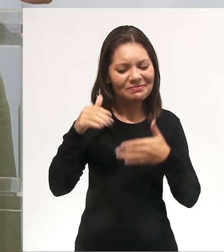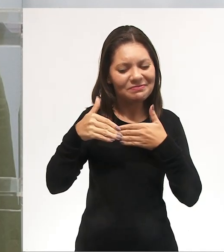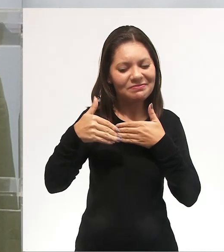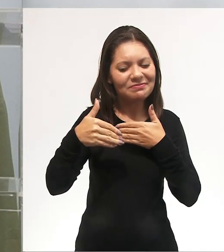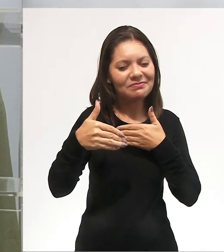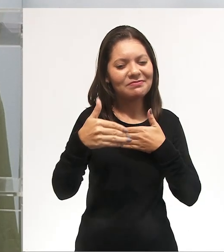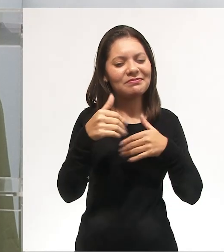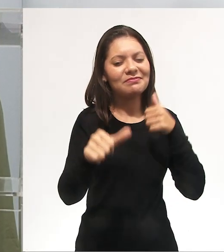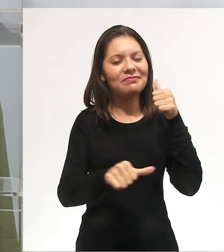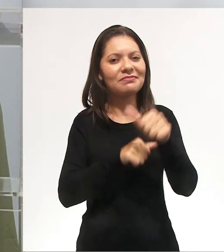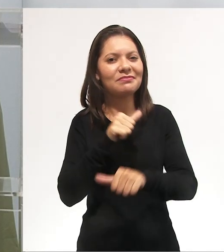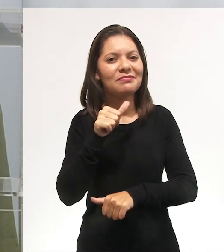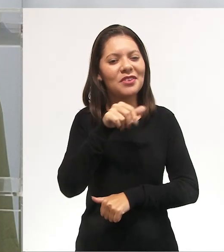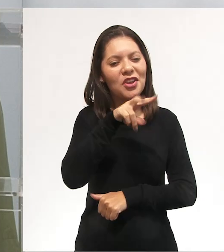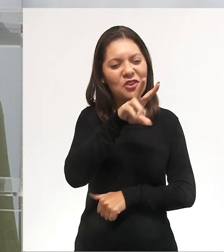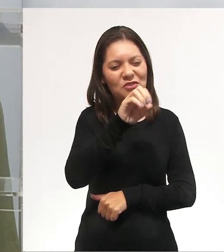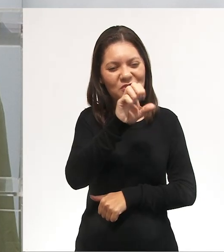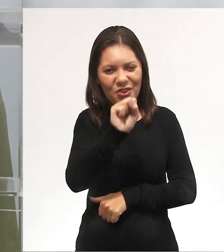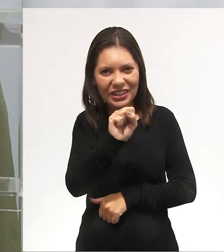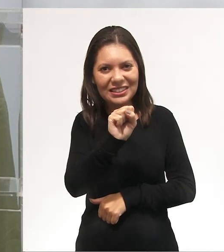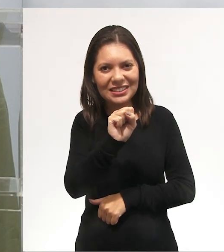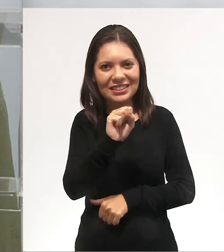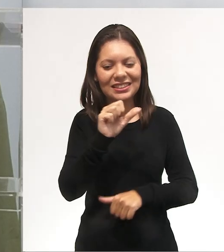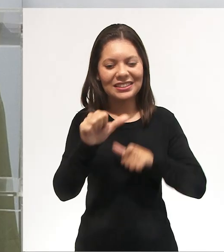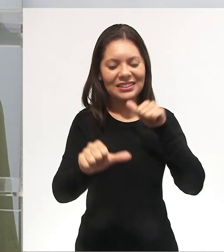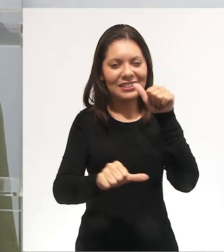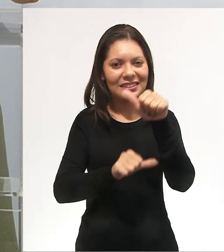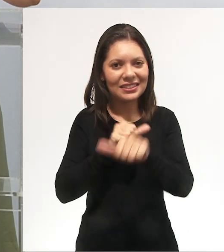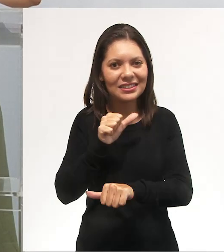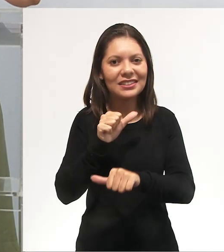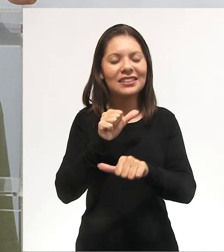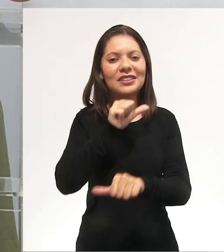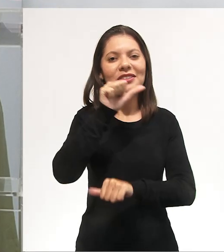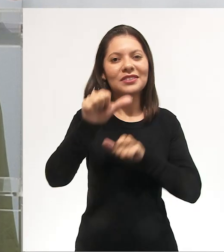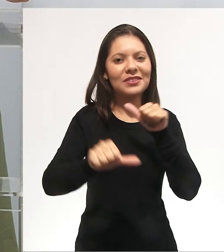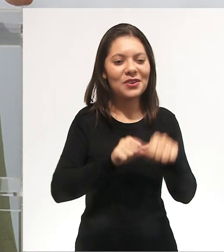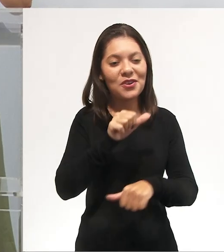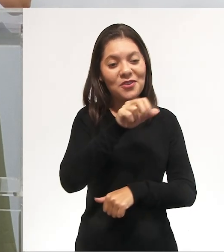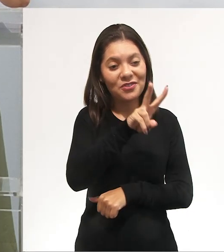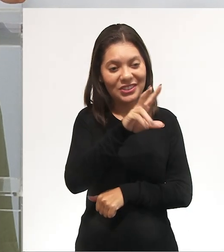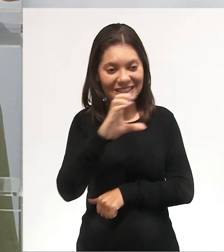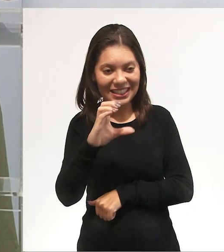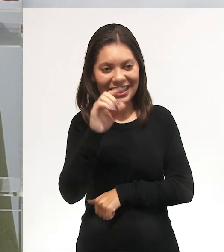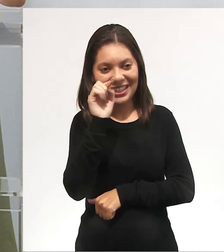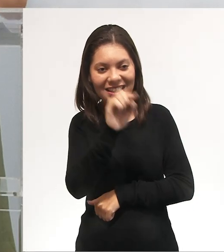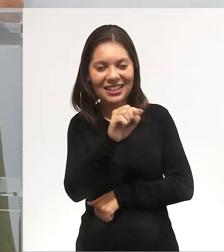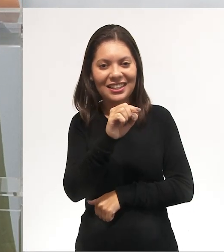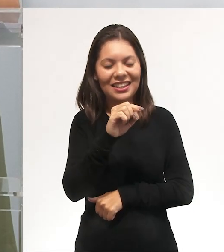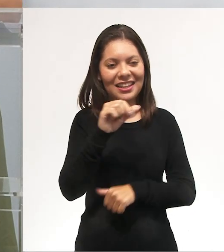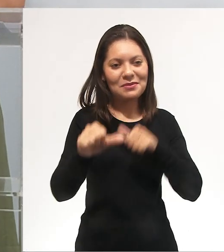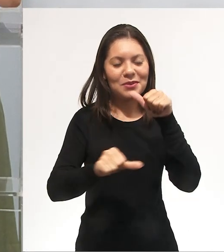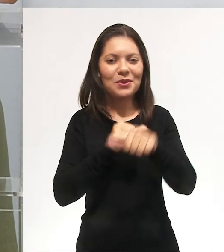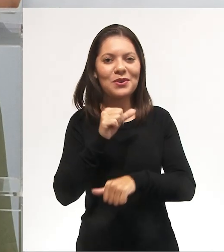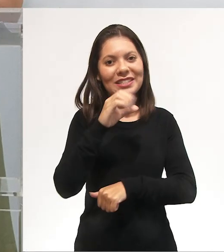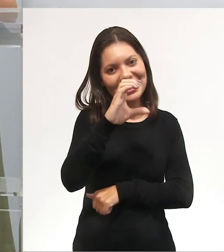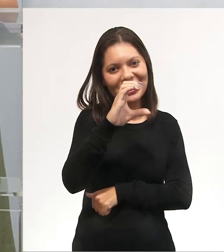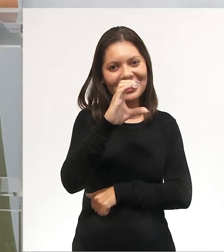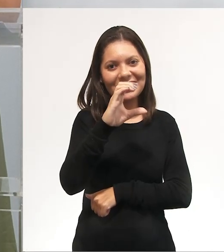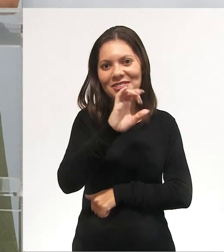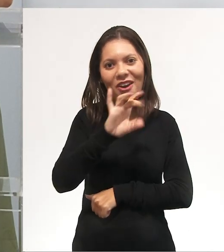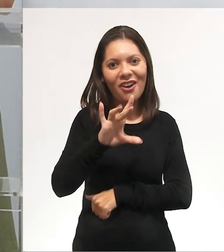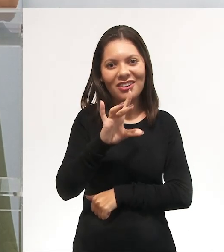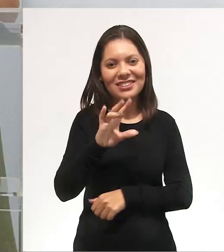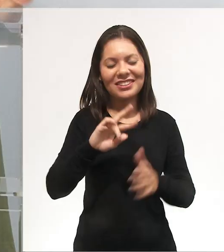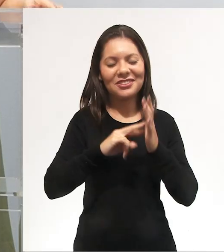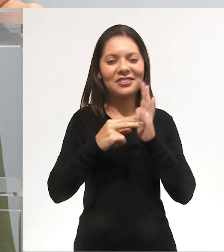antigamente, aí era voz-um-ser, né? Depois mudou para voz-me-ser, você, em alguns lugares é só ser, né?